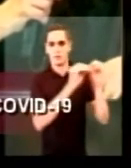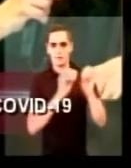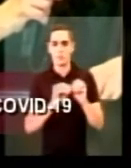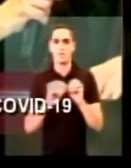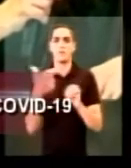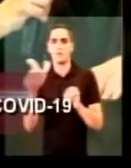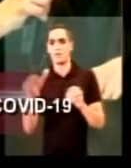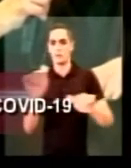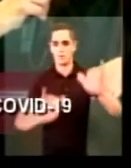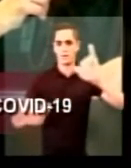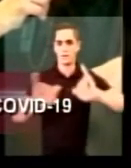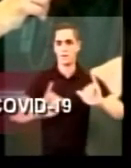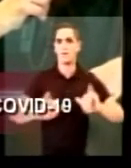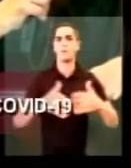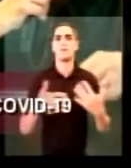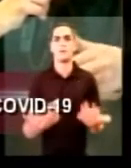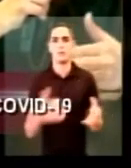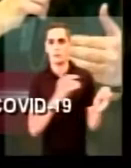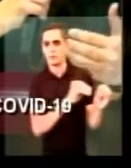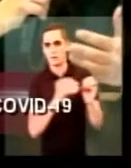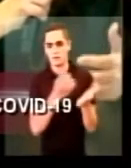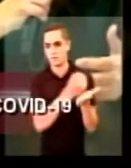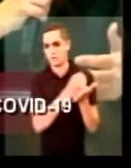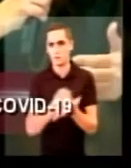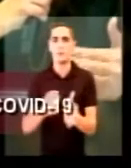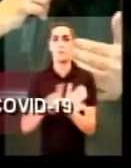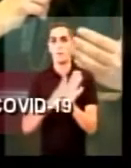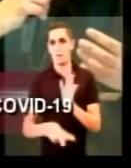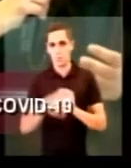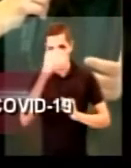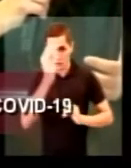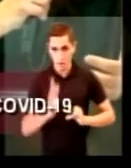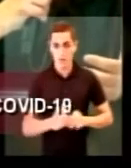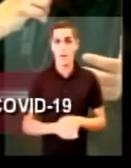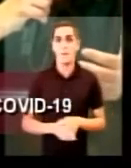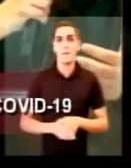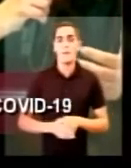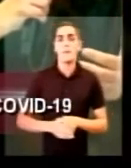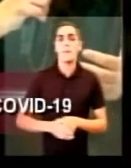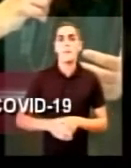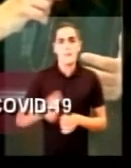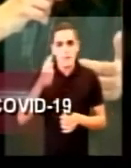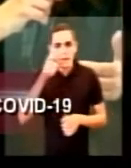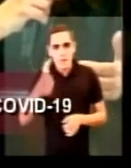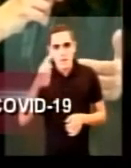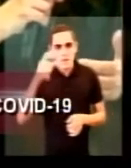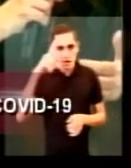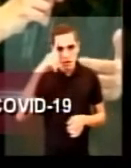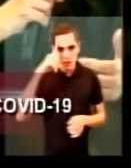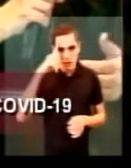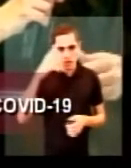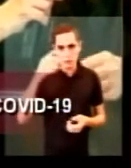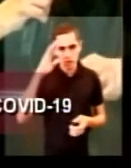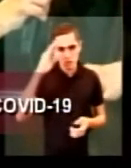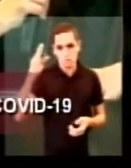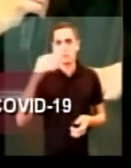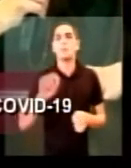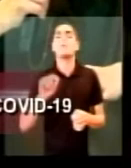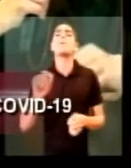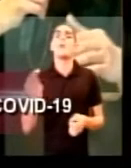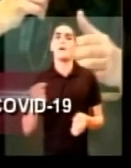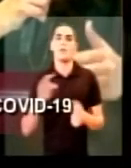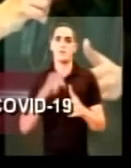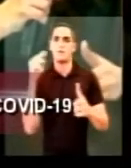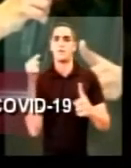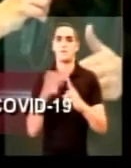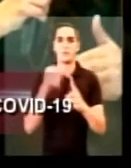outros laboratórios, a intenção é vacinar toda a população no decorrer deste ano, né?